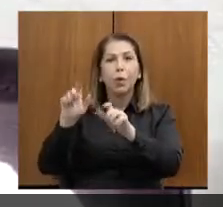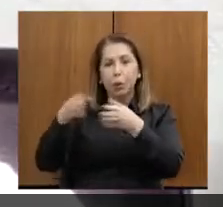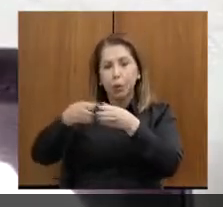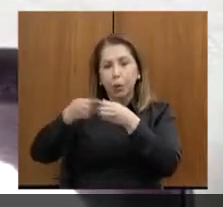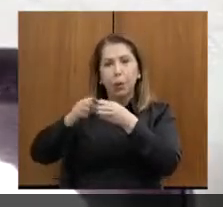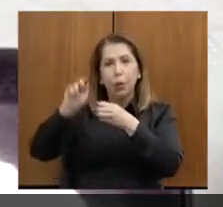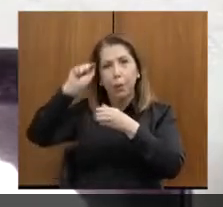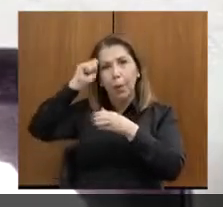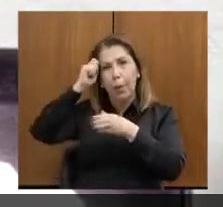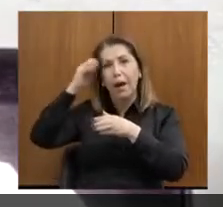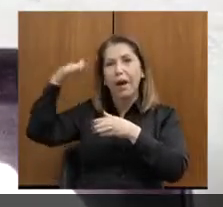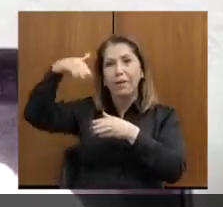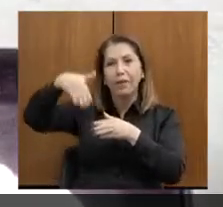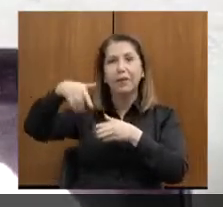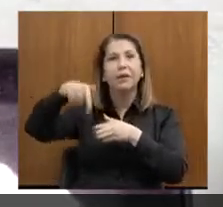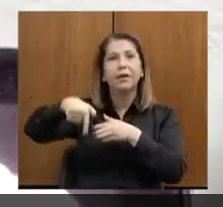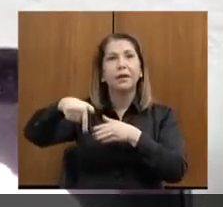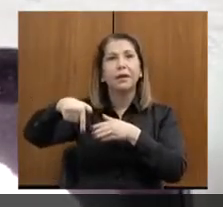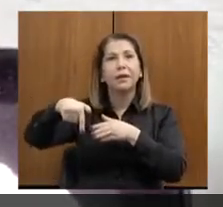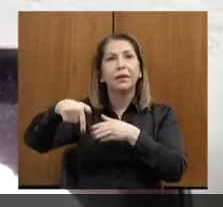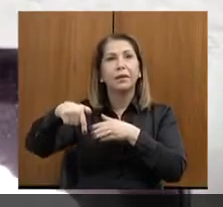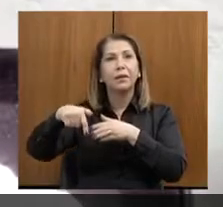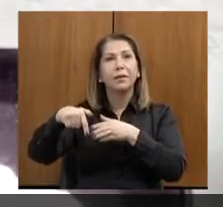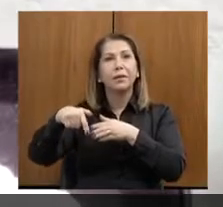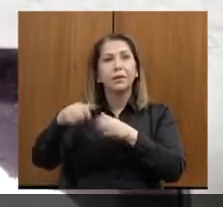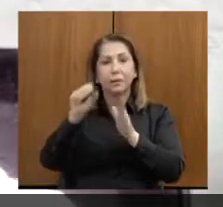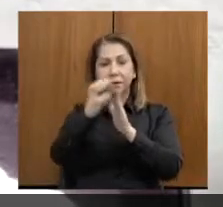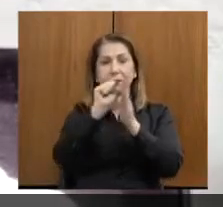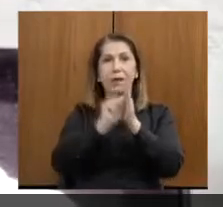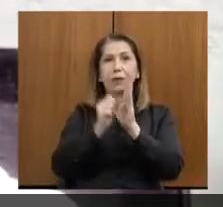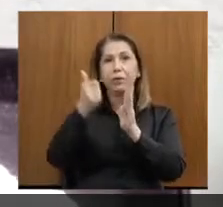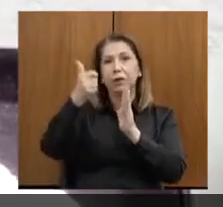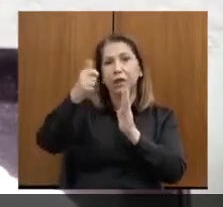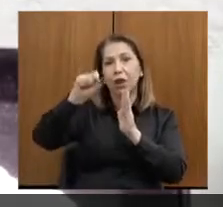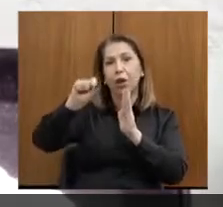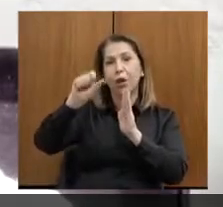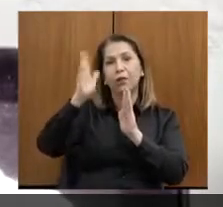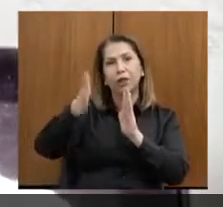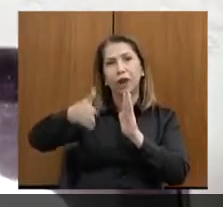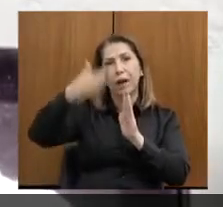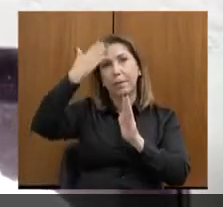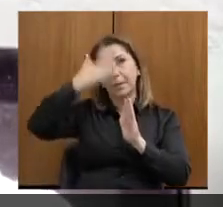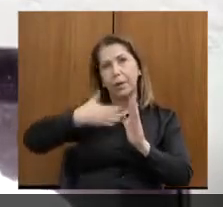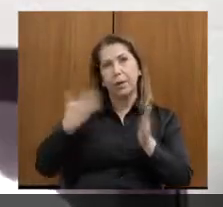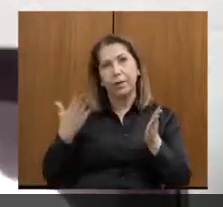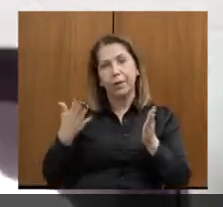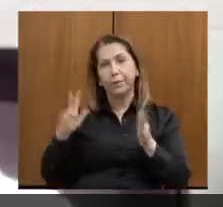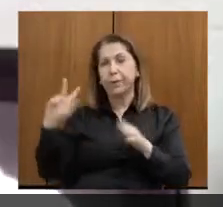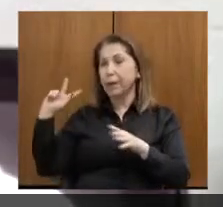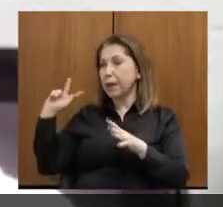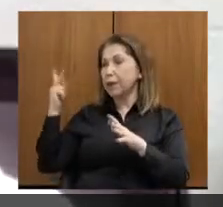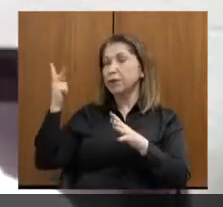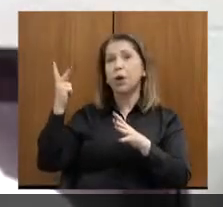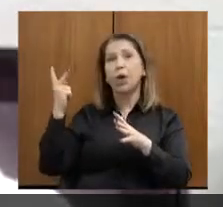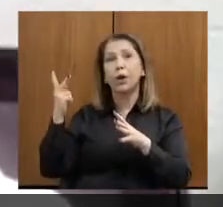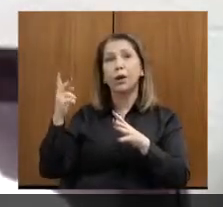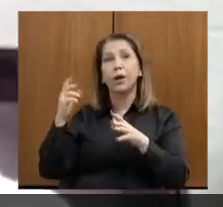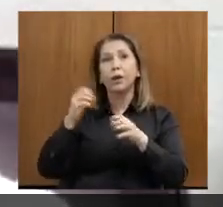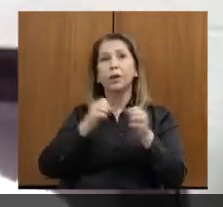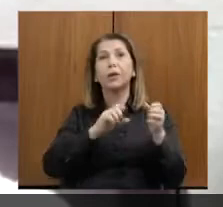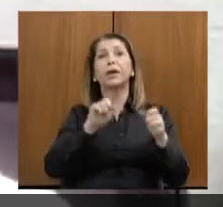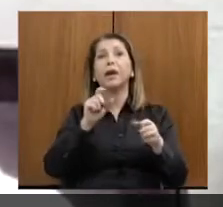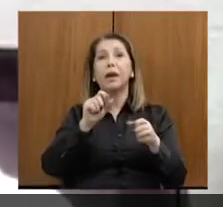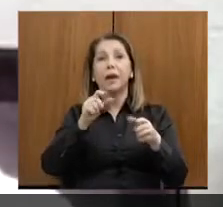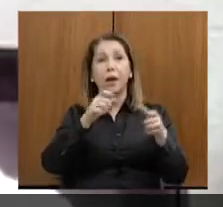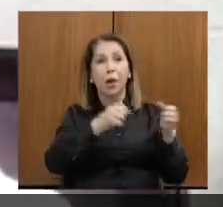né e afro-brasileiros beijo no mínimo século 19 como é o caso por exemplo de histórias dos quilombos que